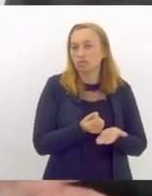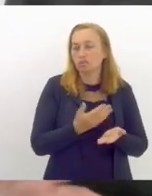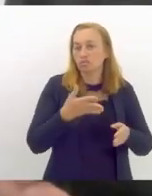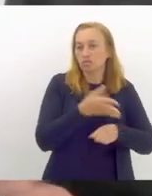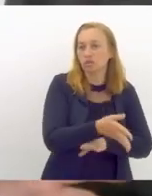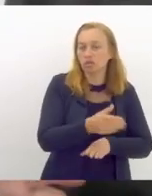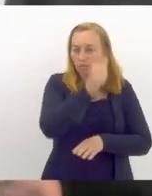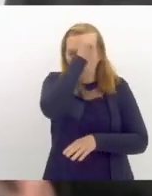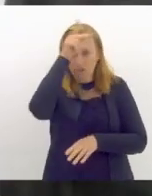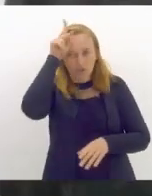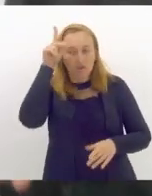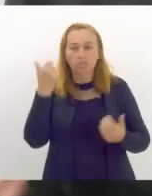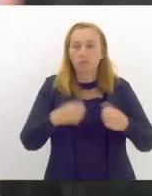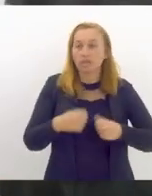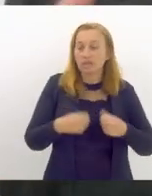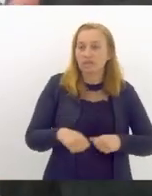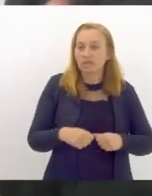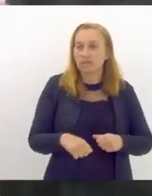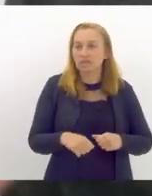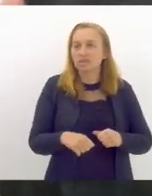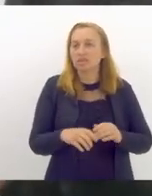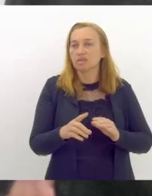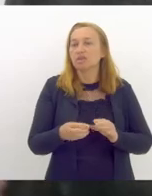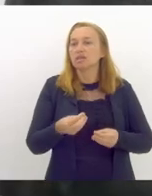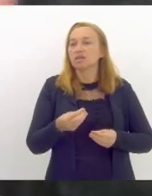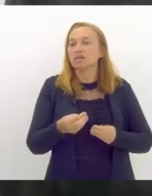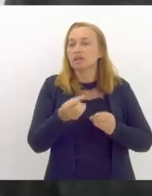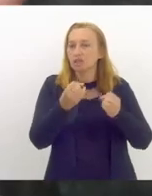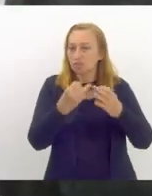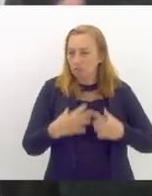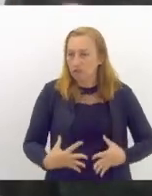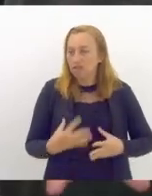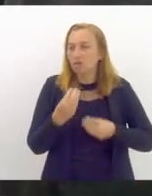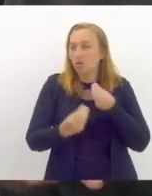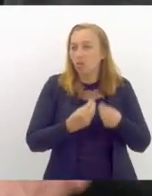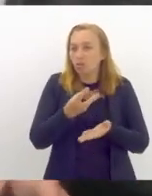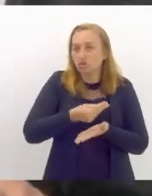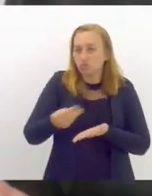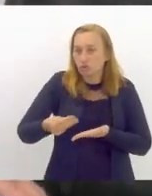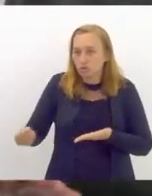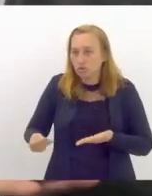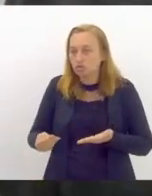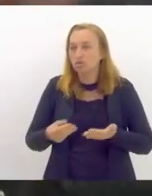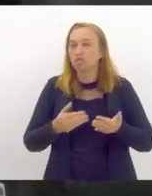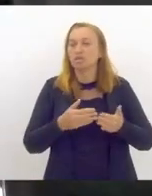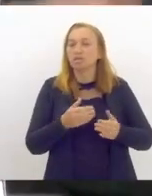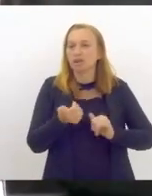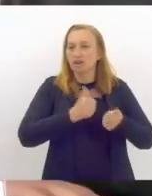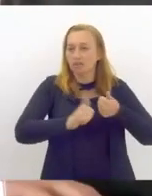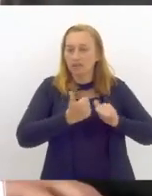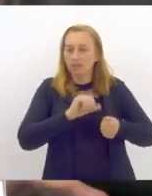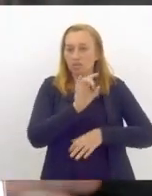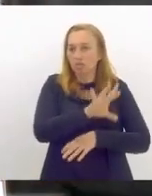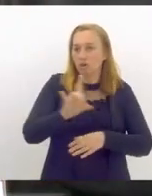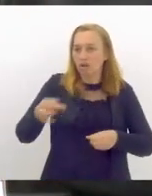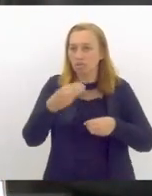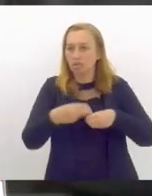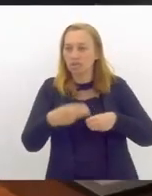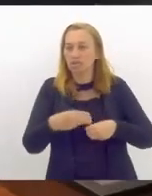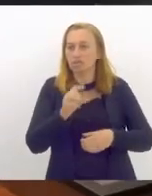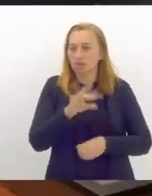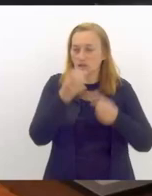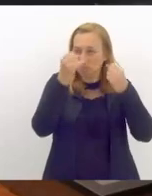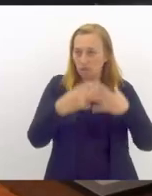porque tem que ter o critério como é que ele será distribuído avaliando o desempenho de Educação de cada município só de esclarecer